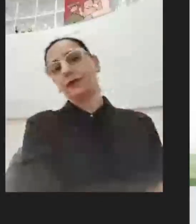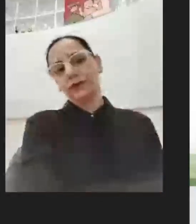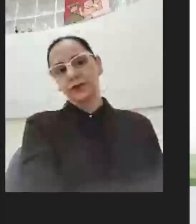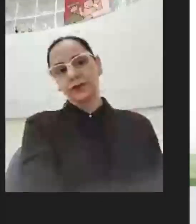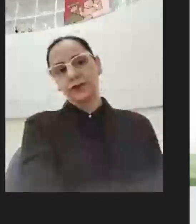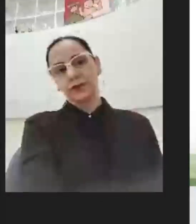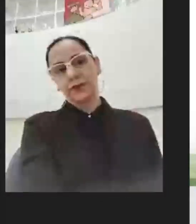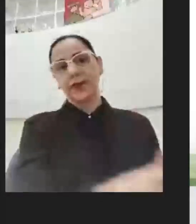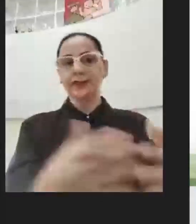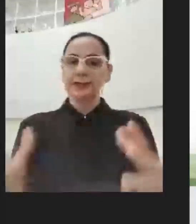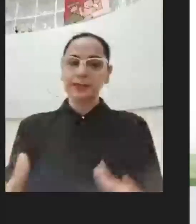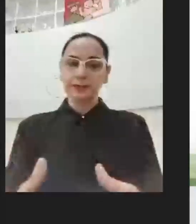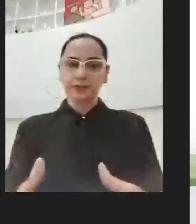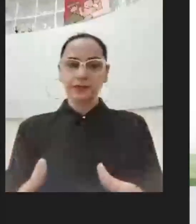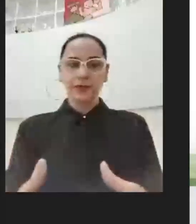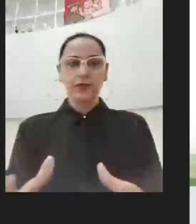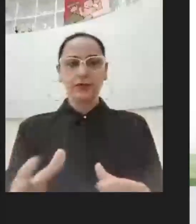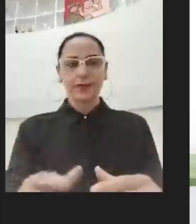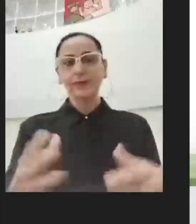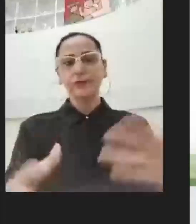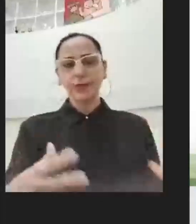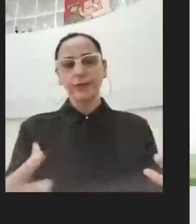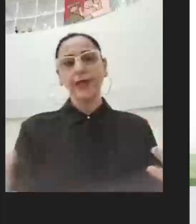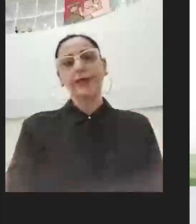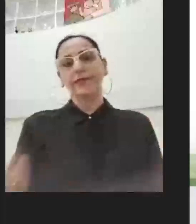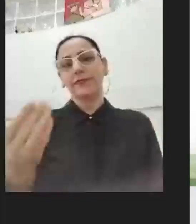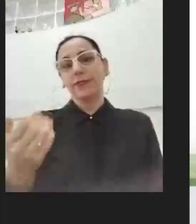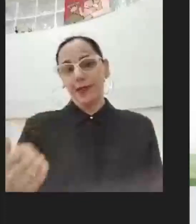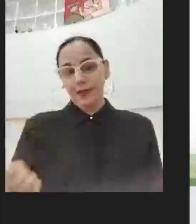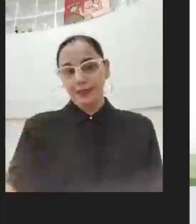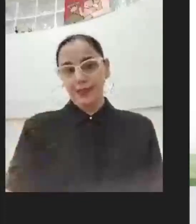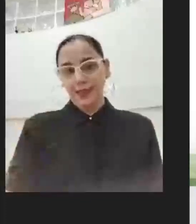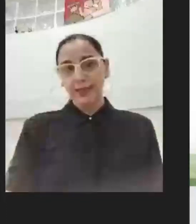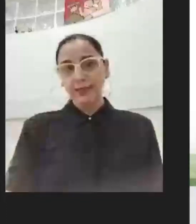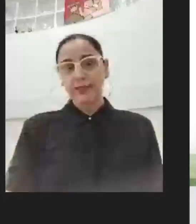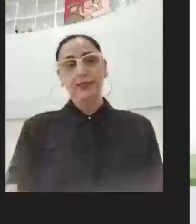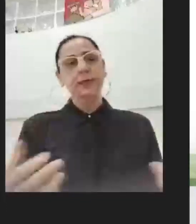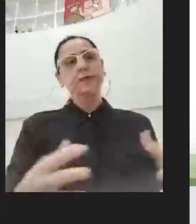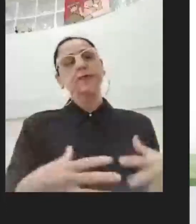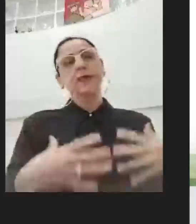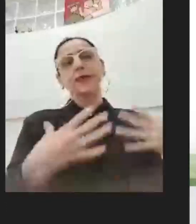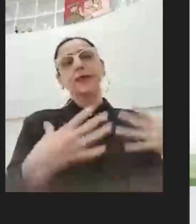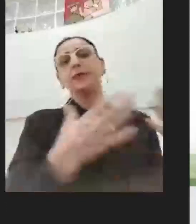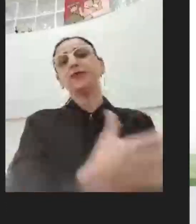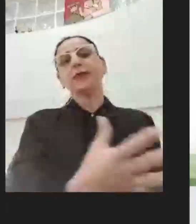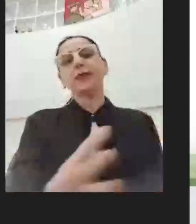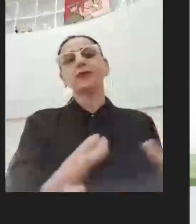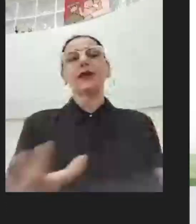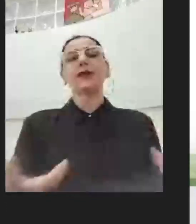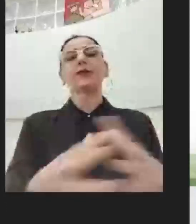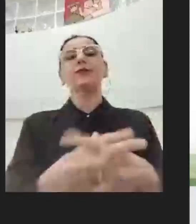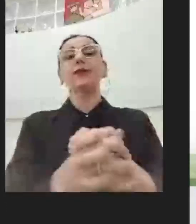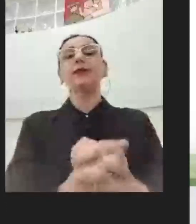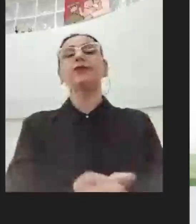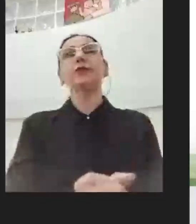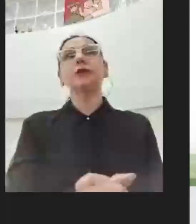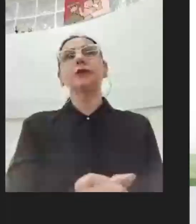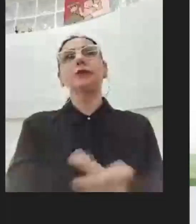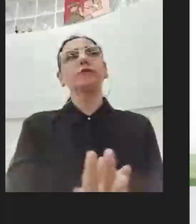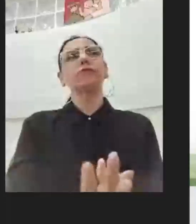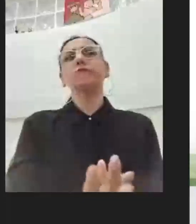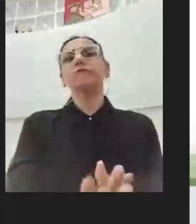as escravas, as índias, contratavam, né, levavam para casa delas e pediam para elas ficar